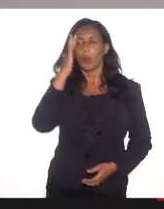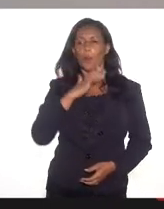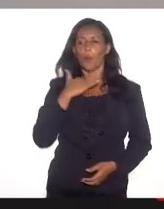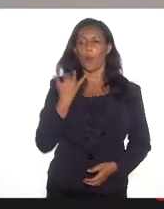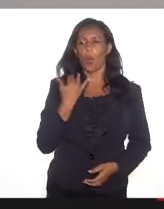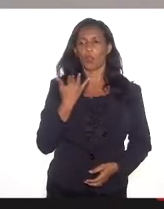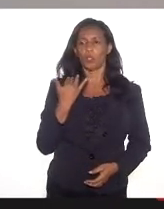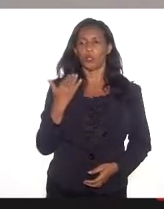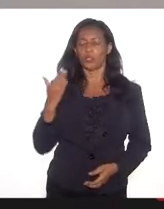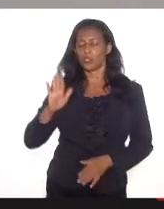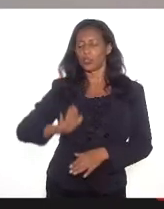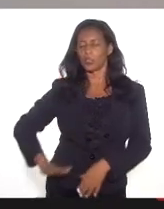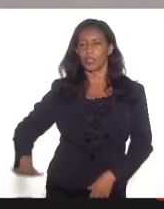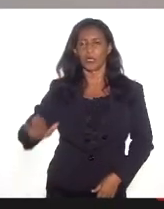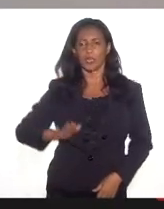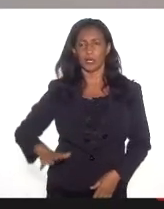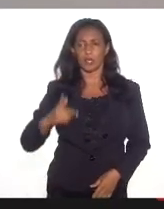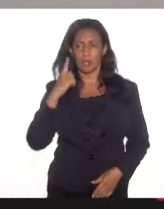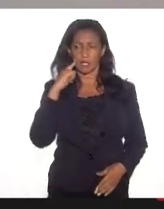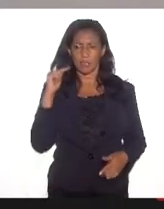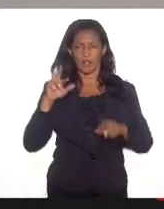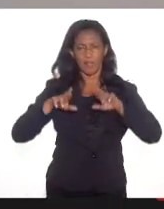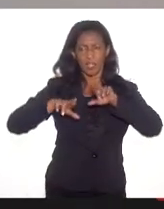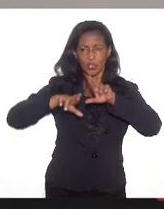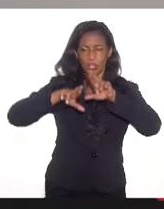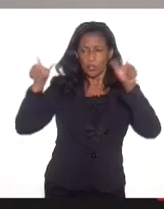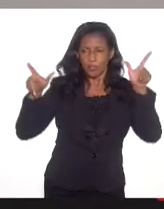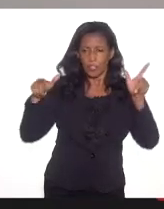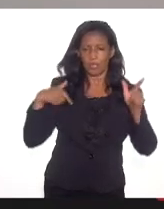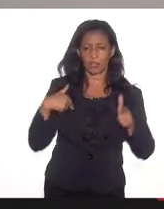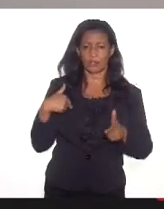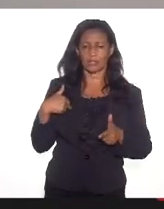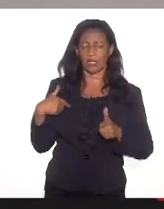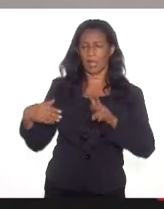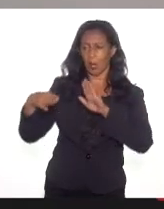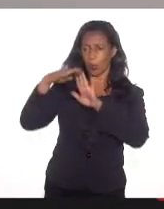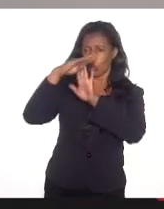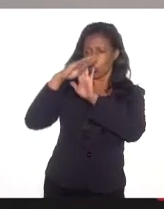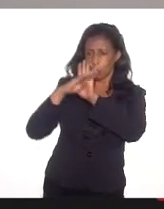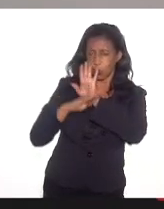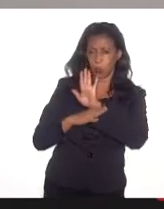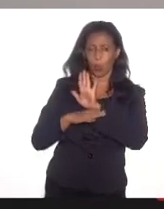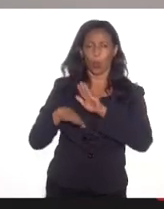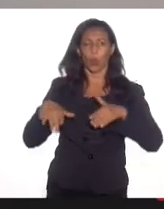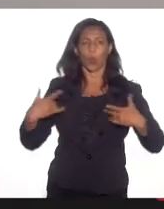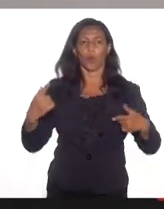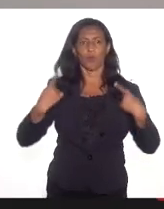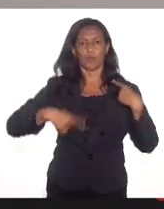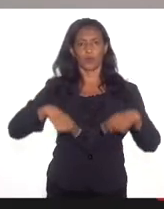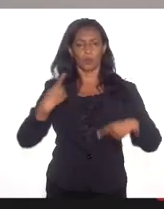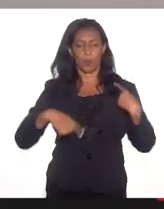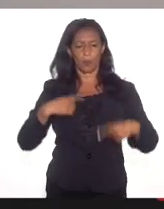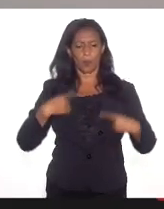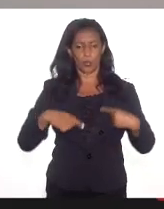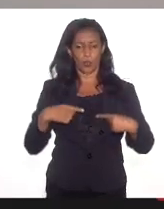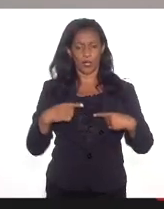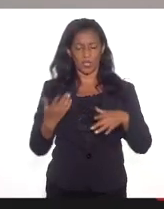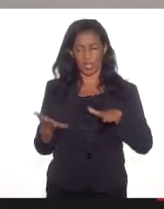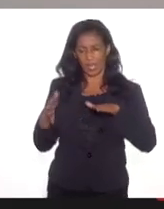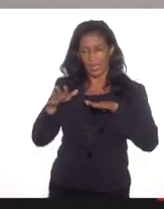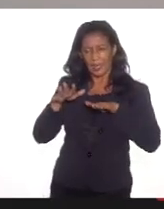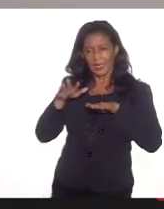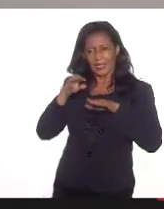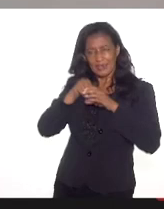que se fez na experiência piloto ela mergulhou quer dizer ou seja quando você faz uma política quer uma política integrada